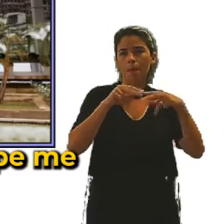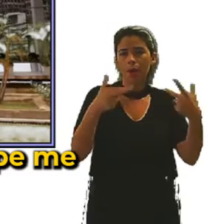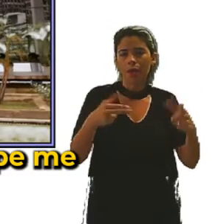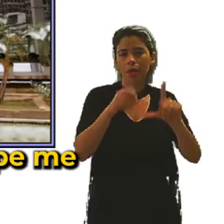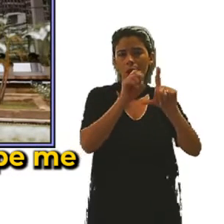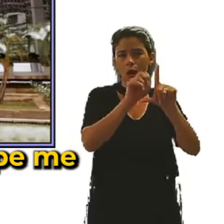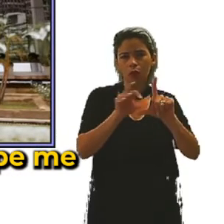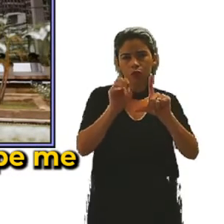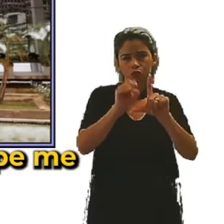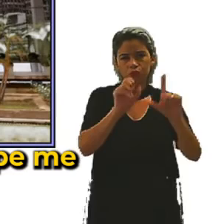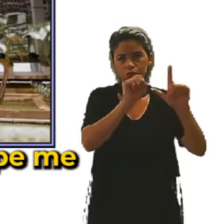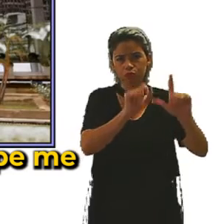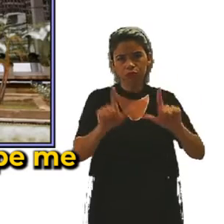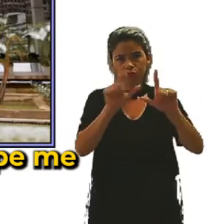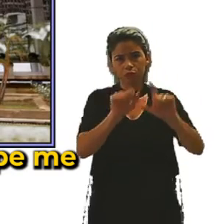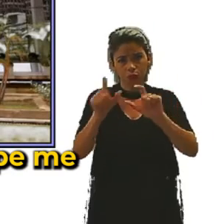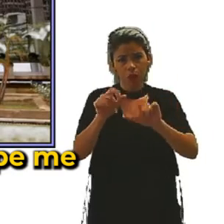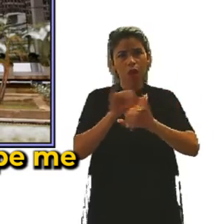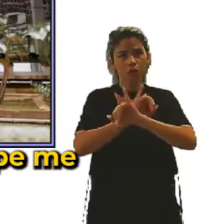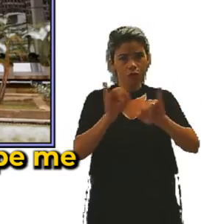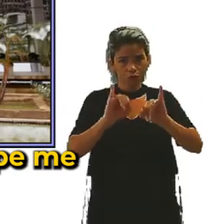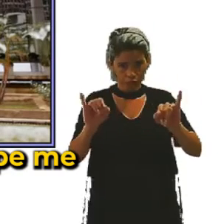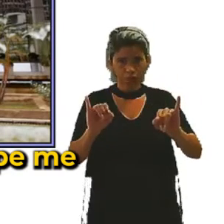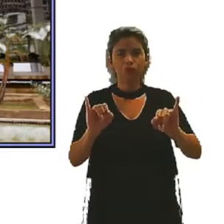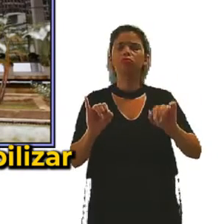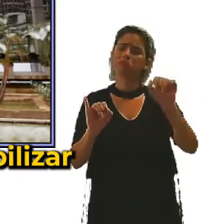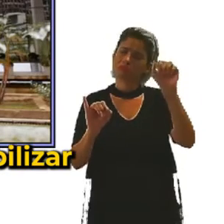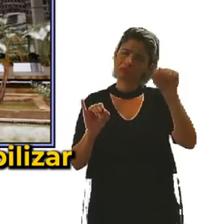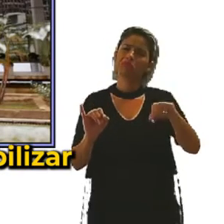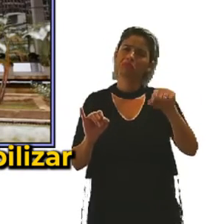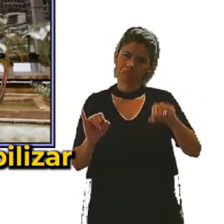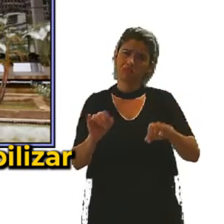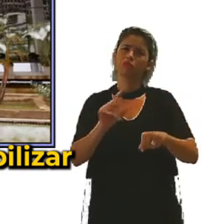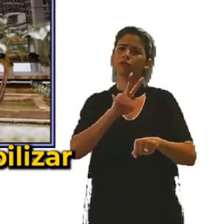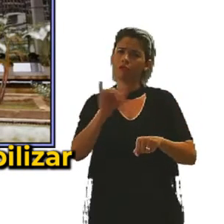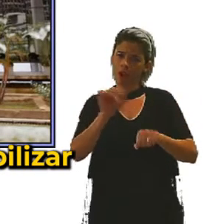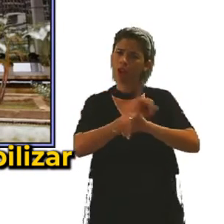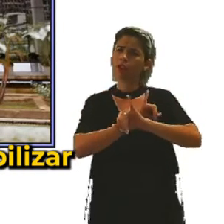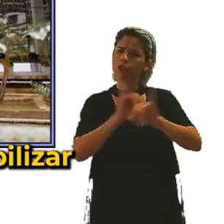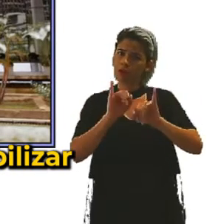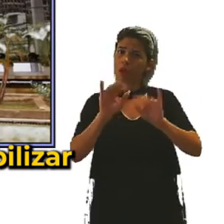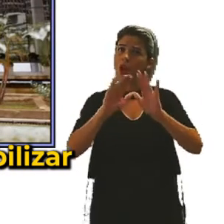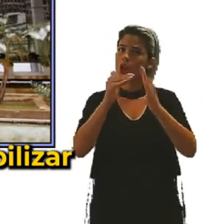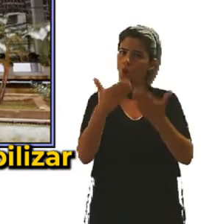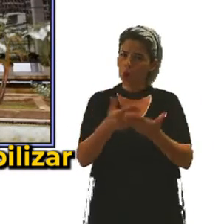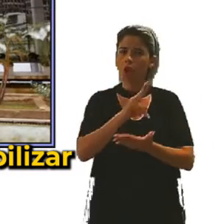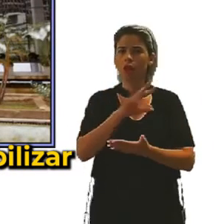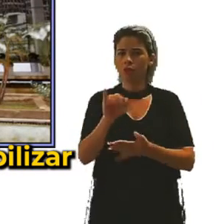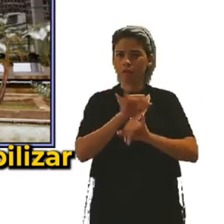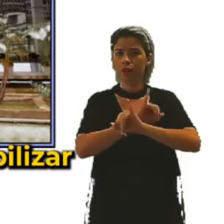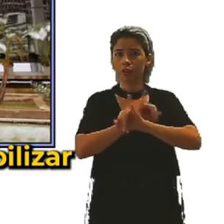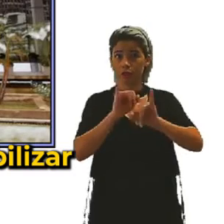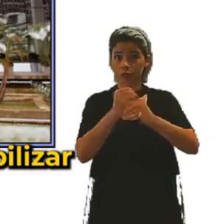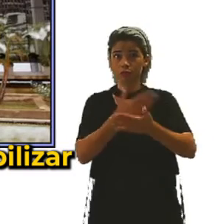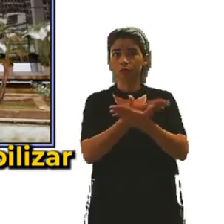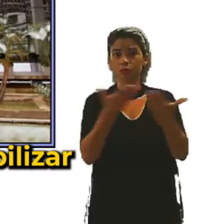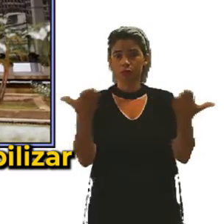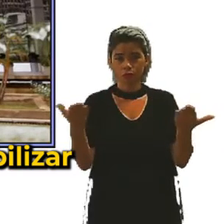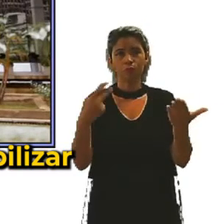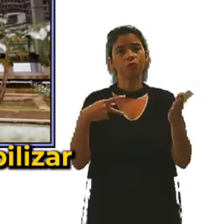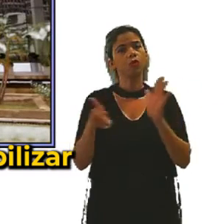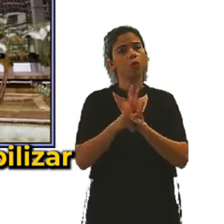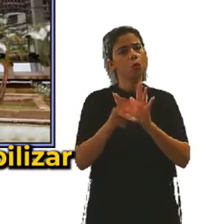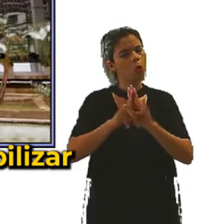doutora Luciana, se serão disponibilizados. A equipe me disse que sim, né? Então a equipe da escola aqui irá disponibilizar